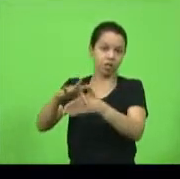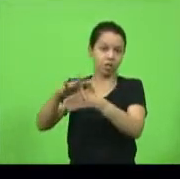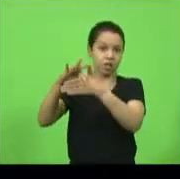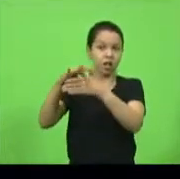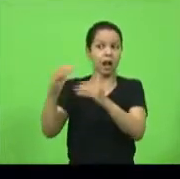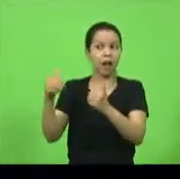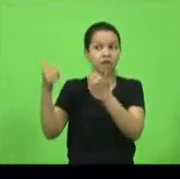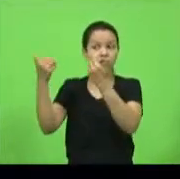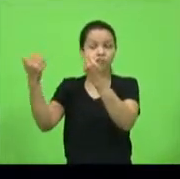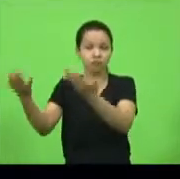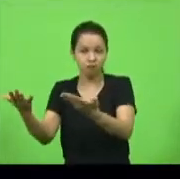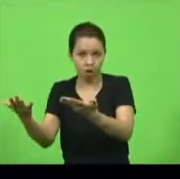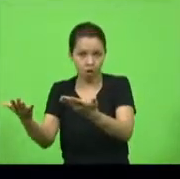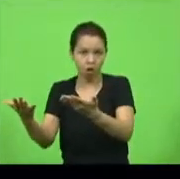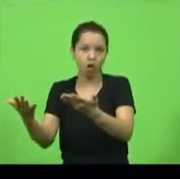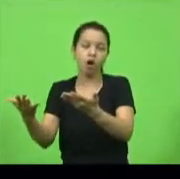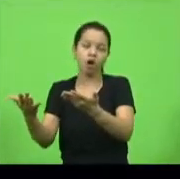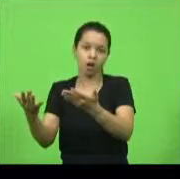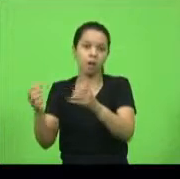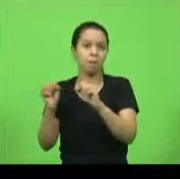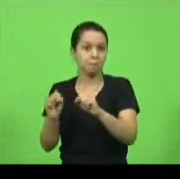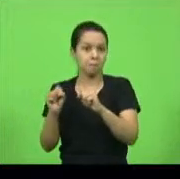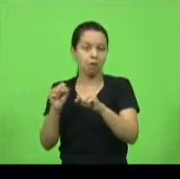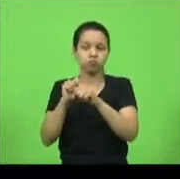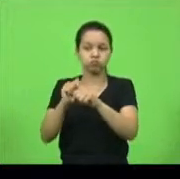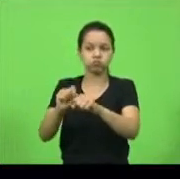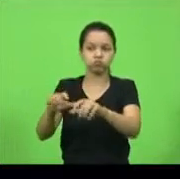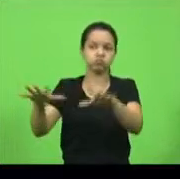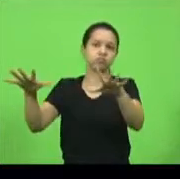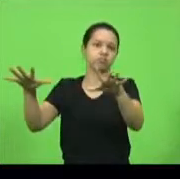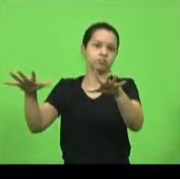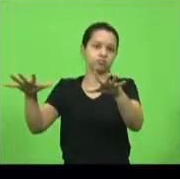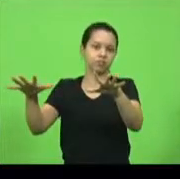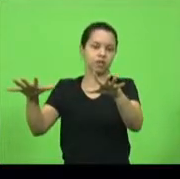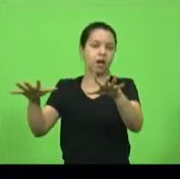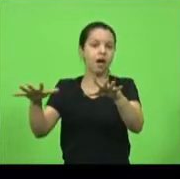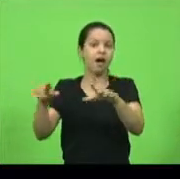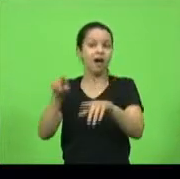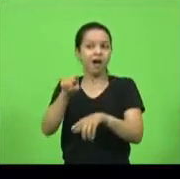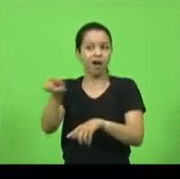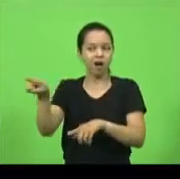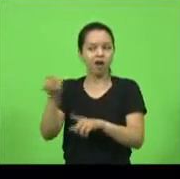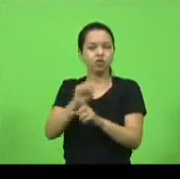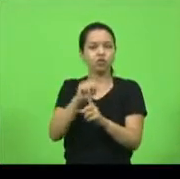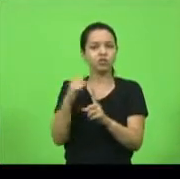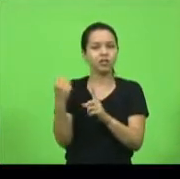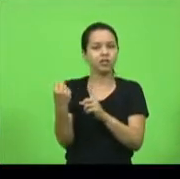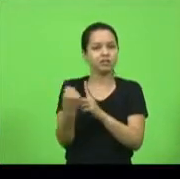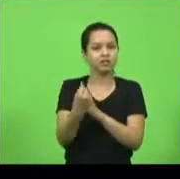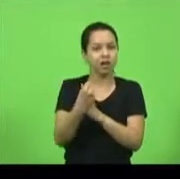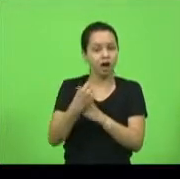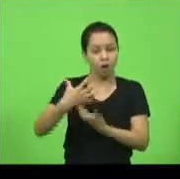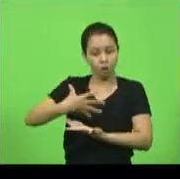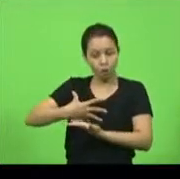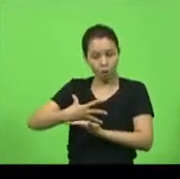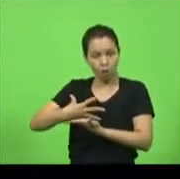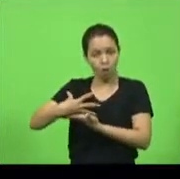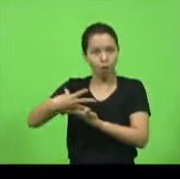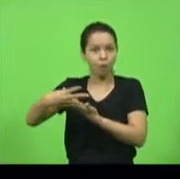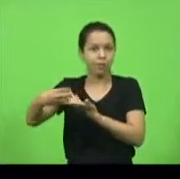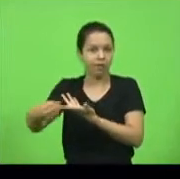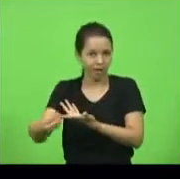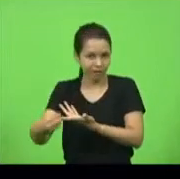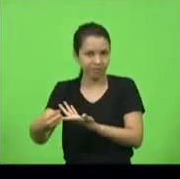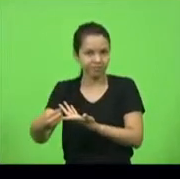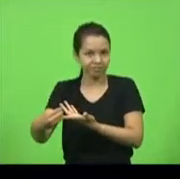fora. E faz com que a sociedade, seguindo o nosso exemplo, passe a